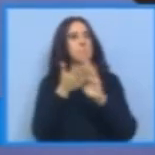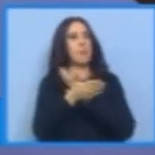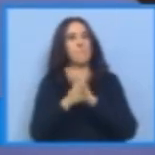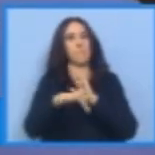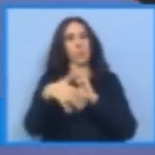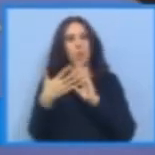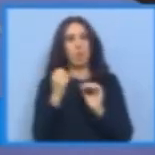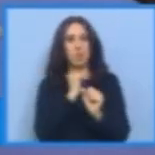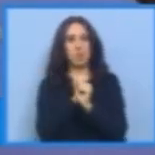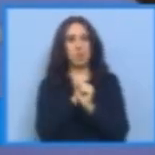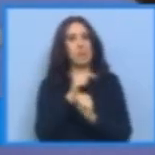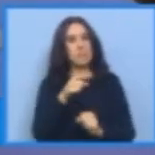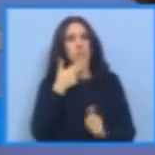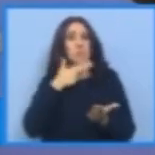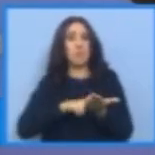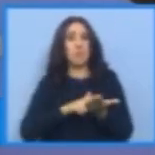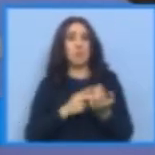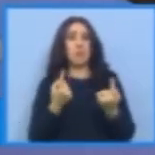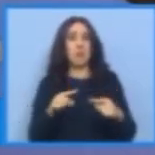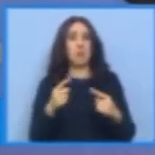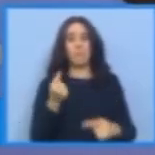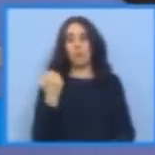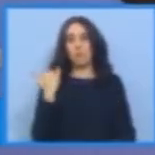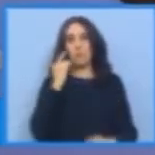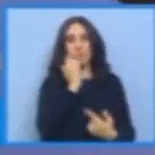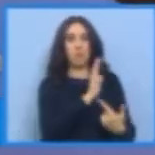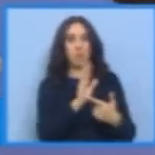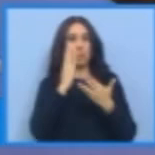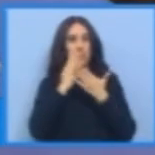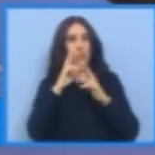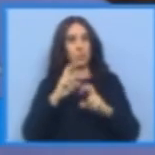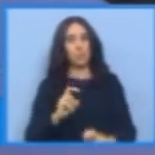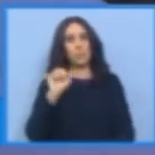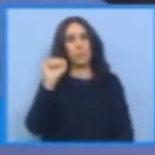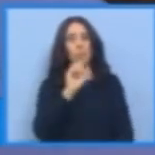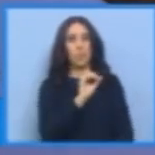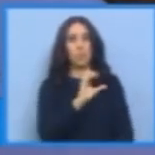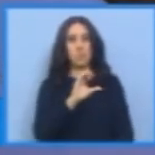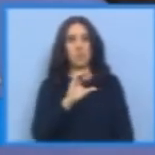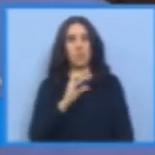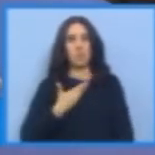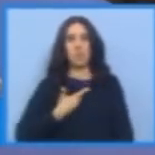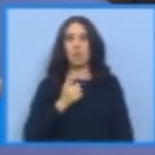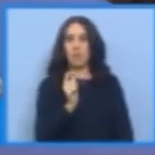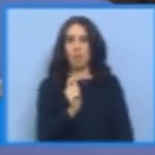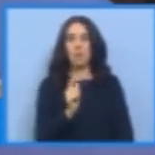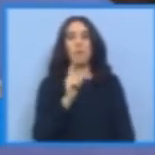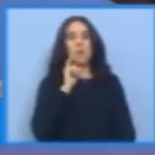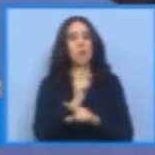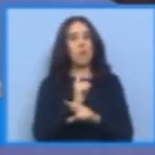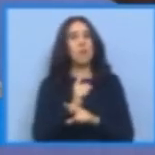portanto, isto continua a ser um dado da realidade, que foi apresentado recentemente num estudo da OCDE. Continuamos a ter a